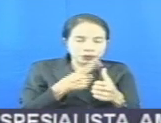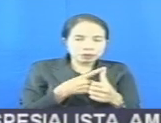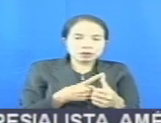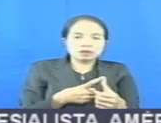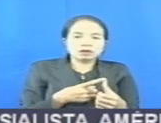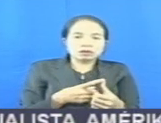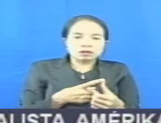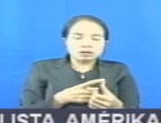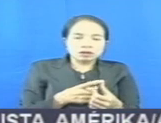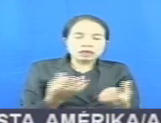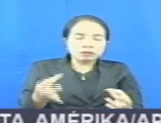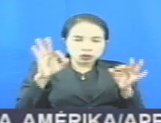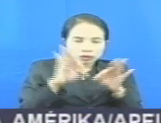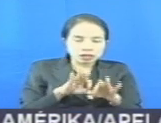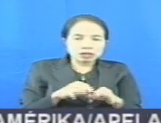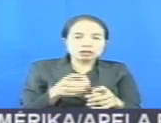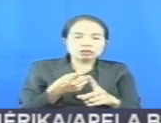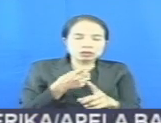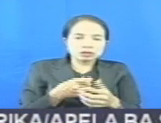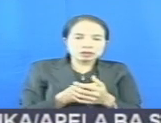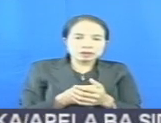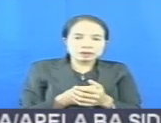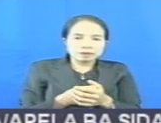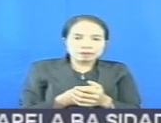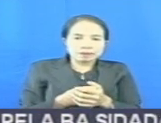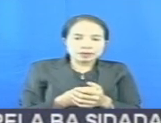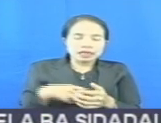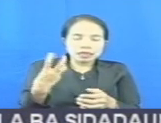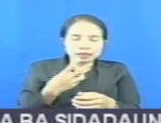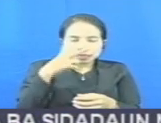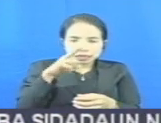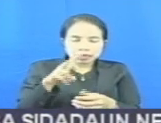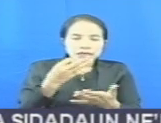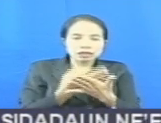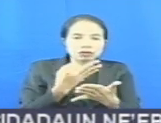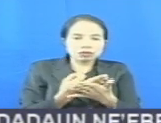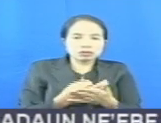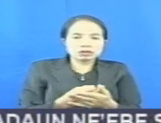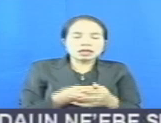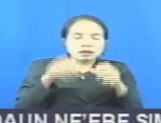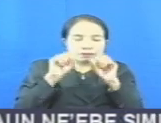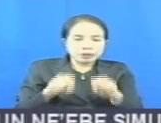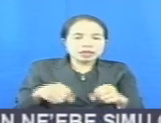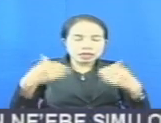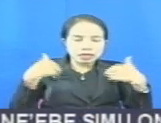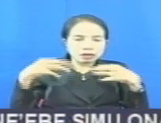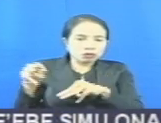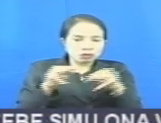Ponto de vista sociedade civil ni an lilio NGO forum ki tare kata osamentu ne bele i